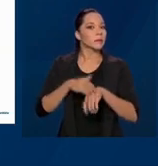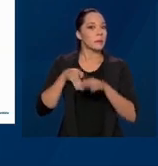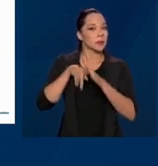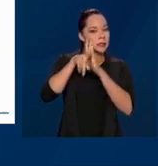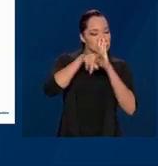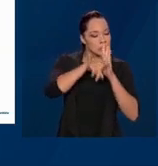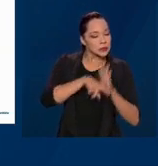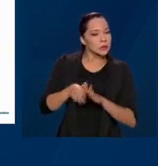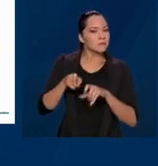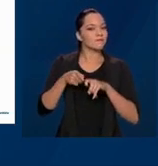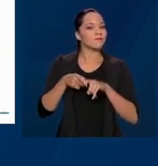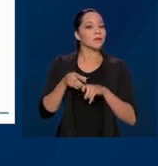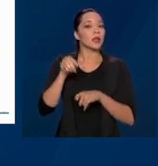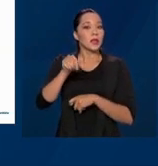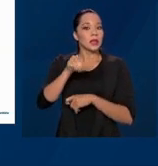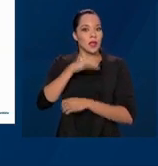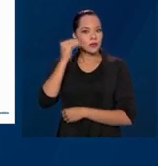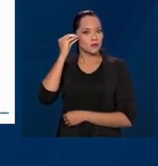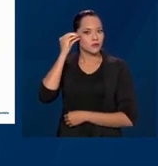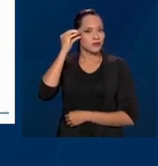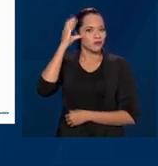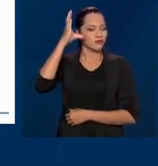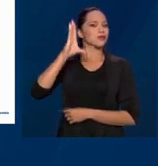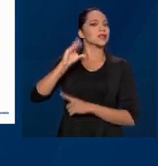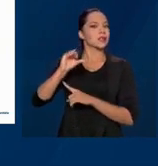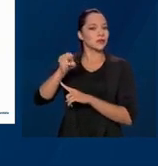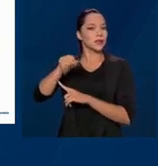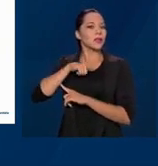está embasada no conhecimento científico que existe